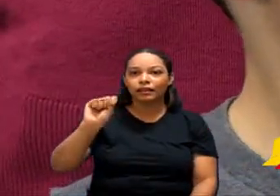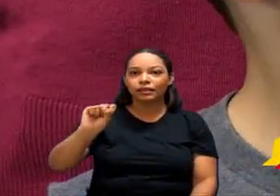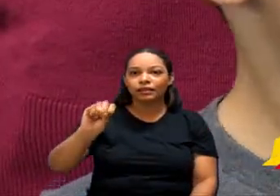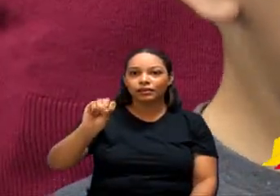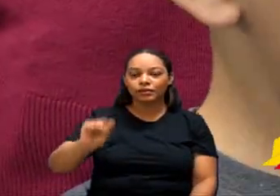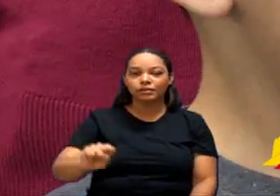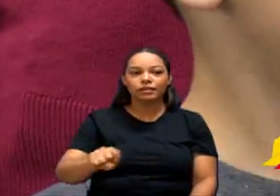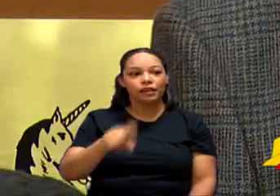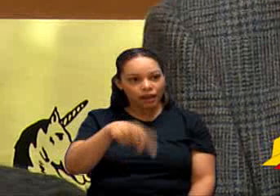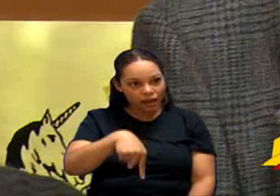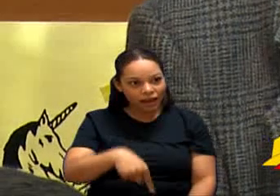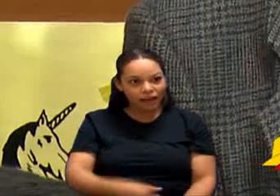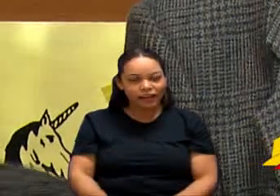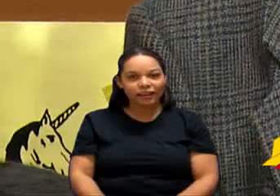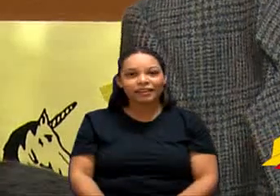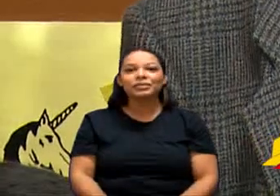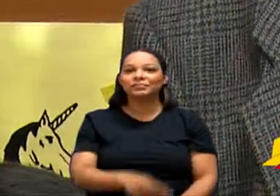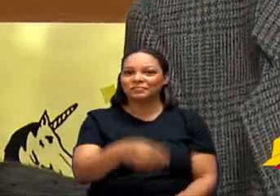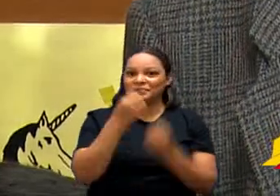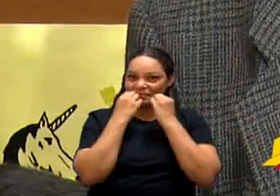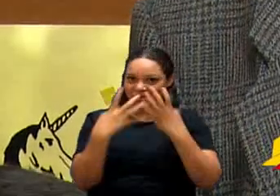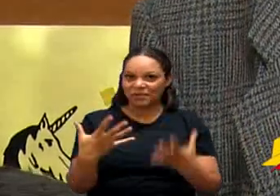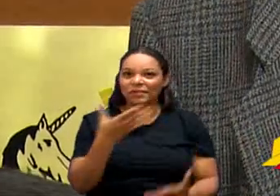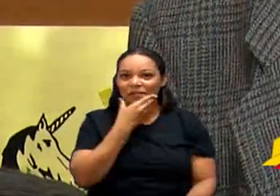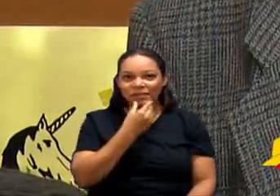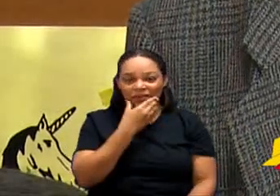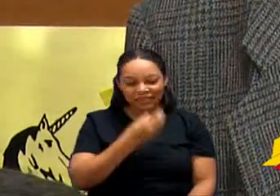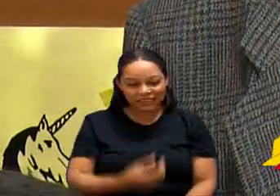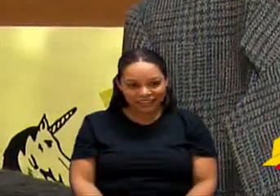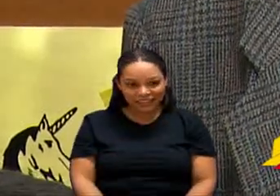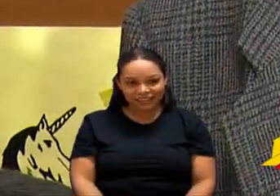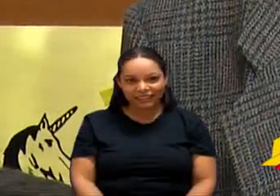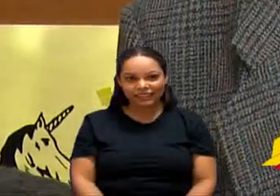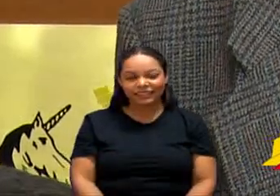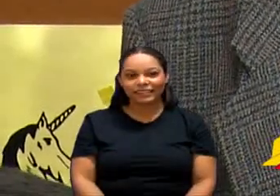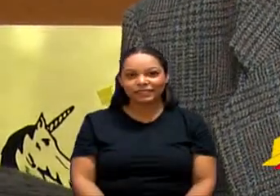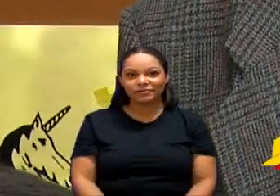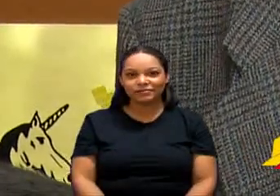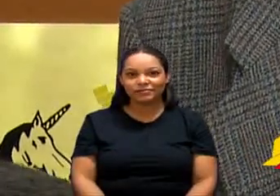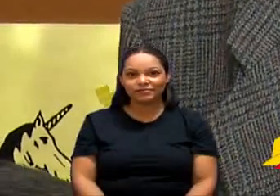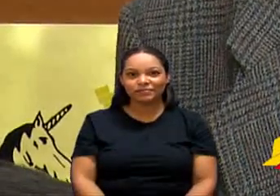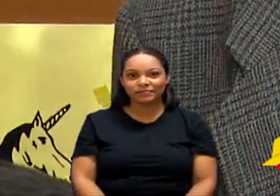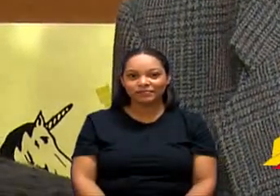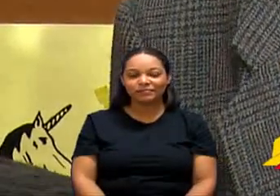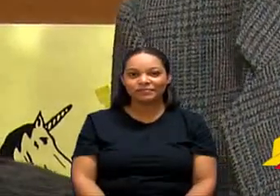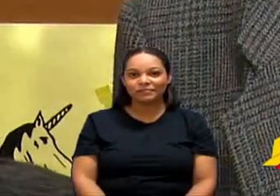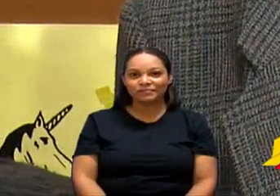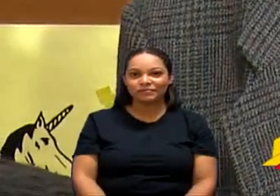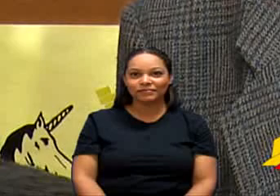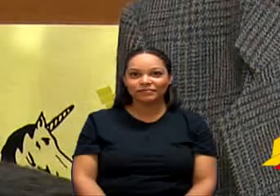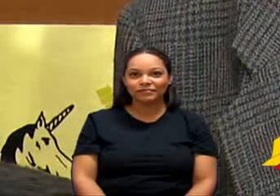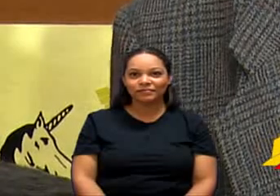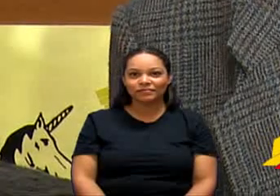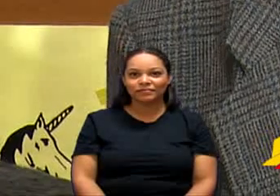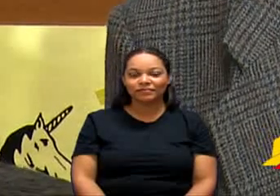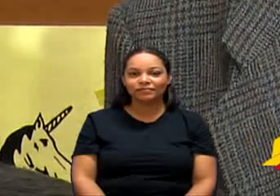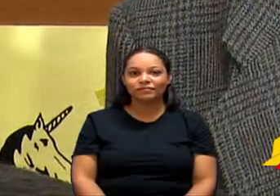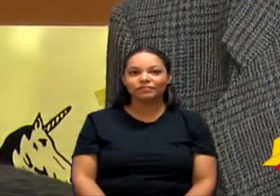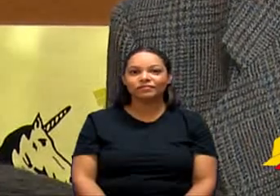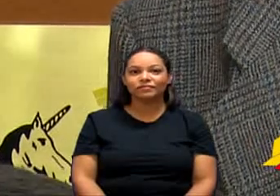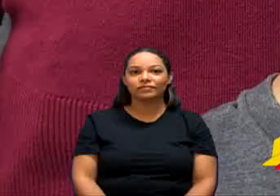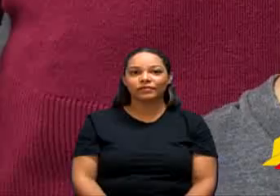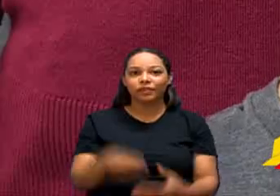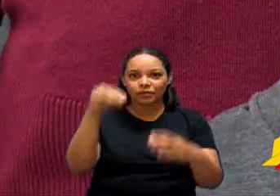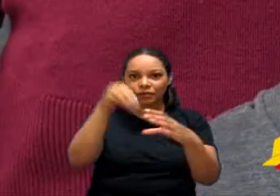isso? Cabra bom. A requerimento deste vereador Luiz Santos, consignado seus trabalhos, voto de congratulações